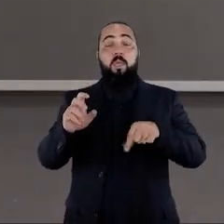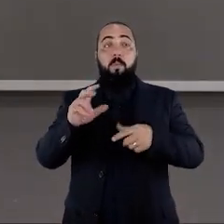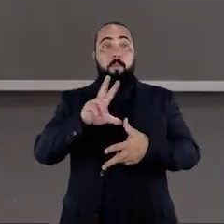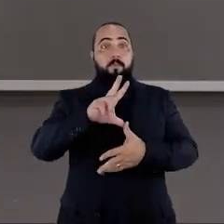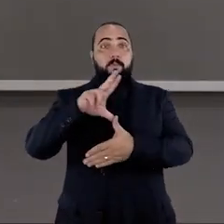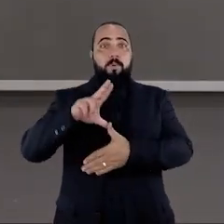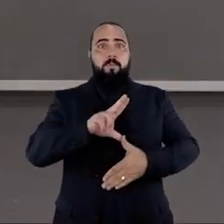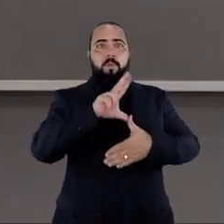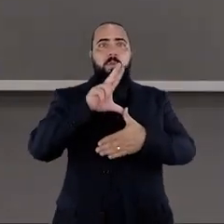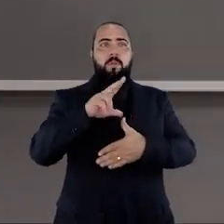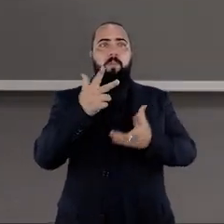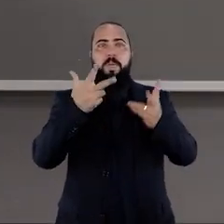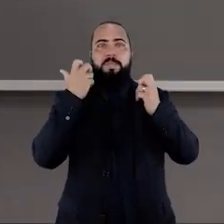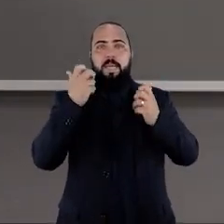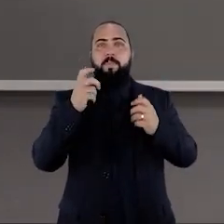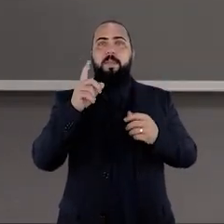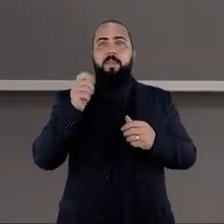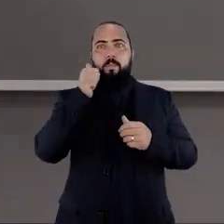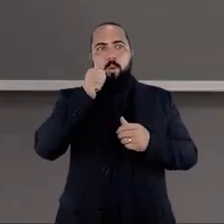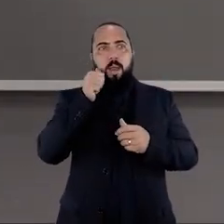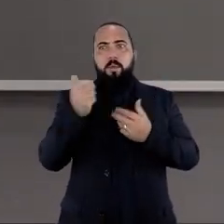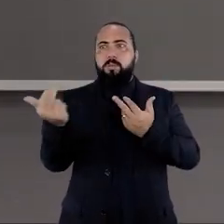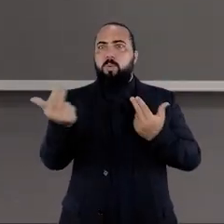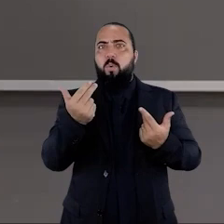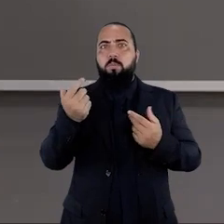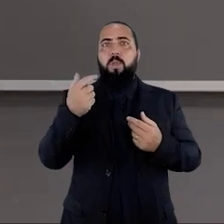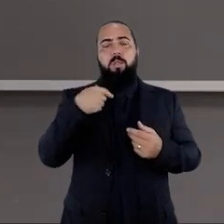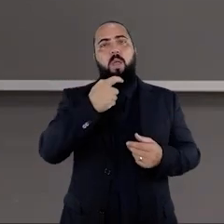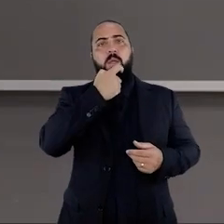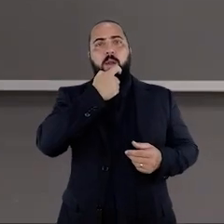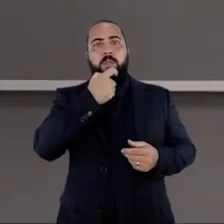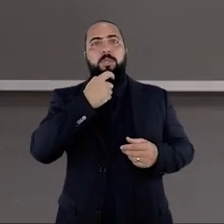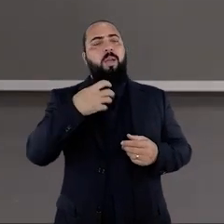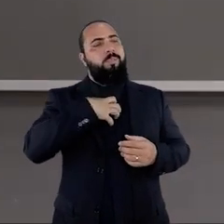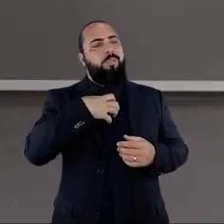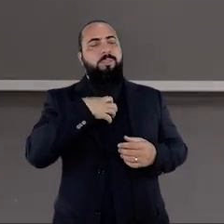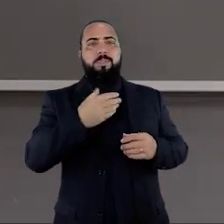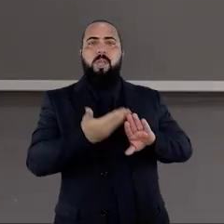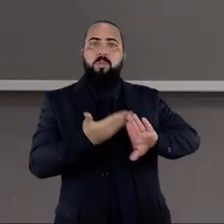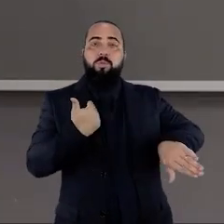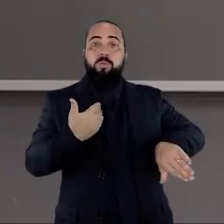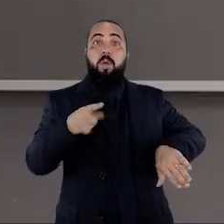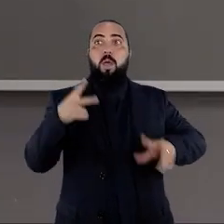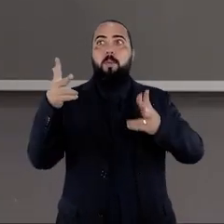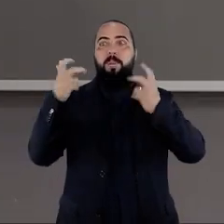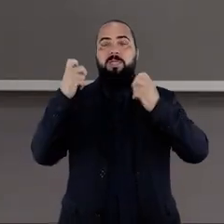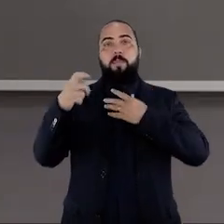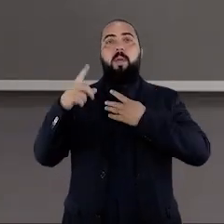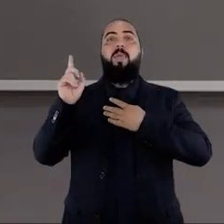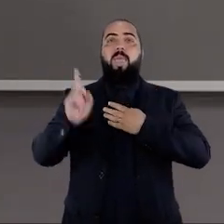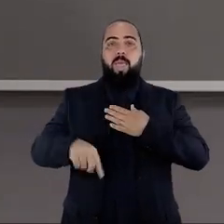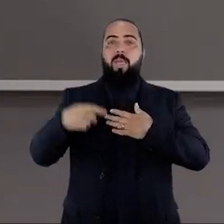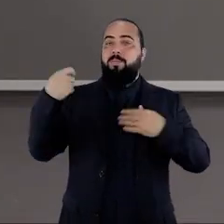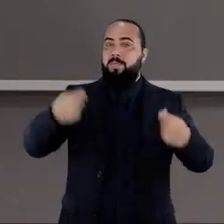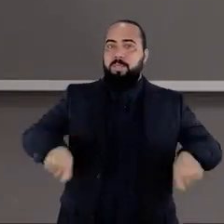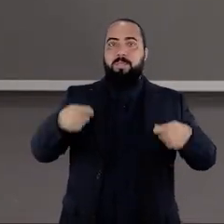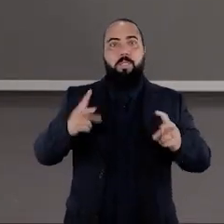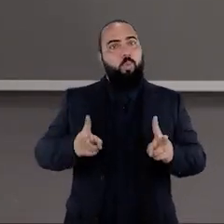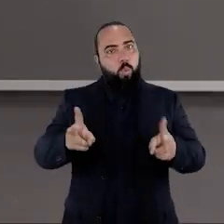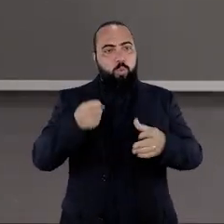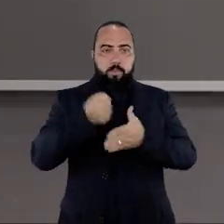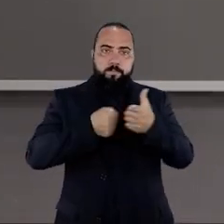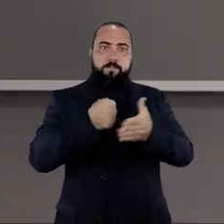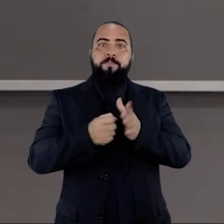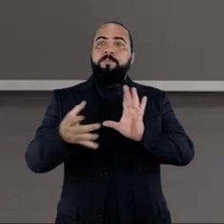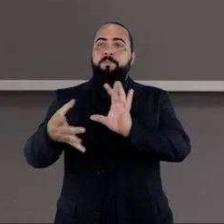incluindo ela, de descendência inglesa e branca, e falava inglês, sentia essa exclusão, ela se deu conta da necessidade de